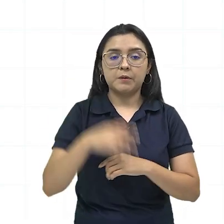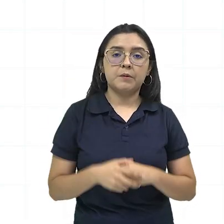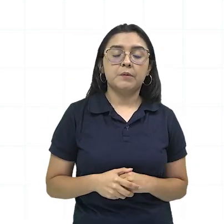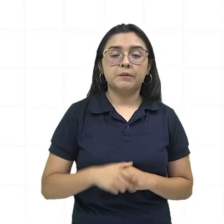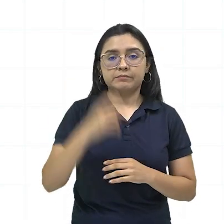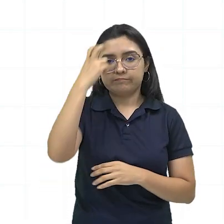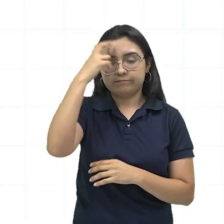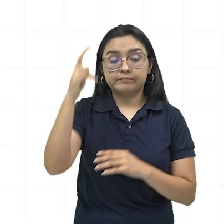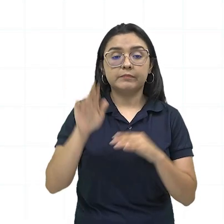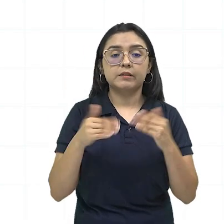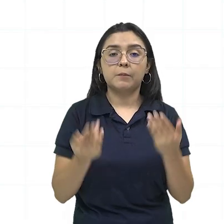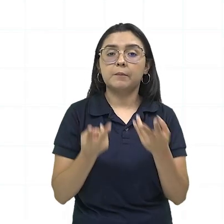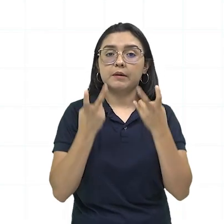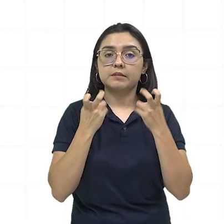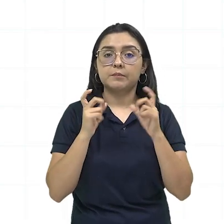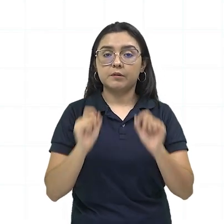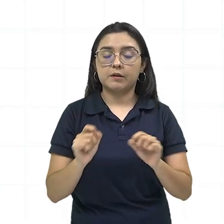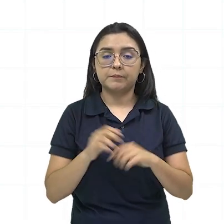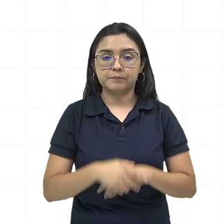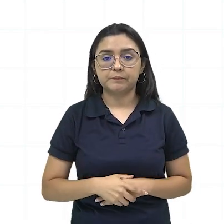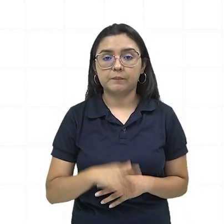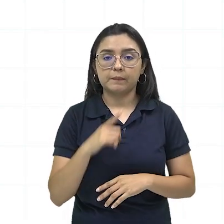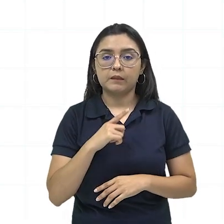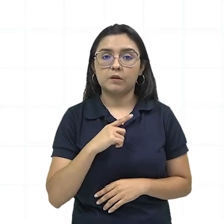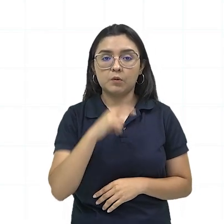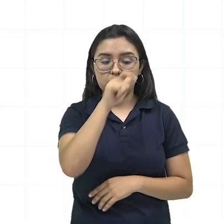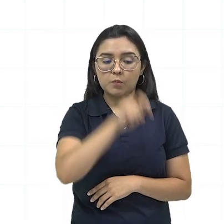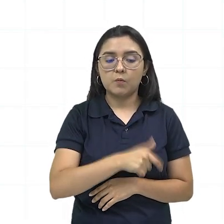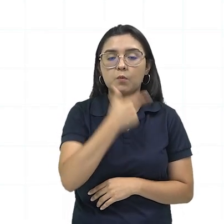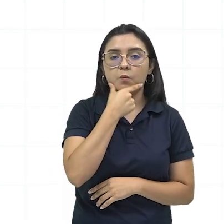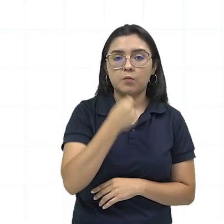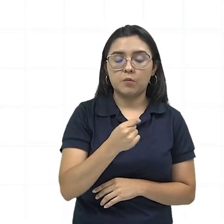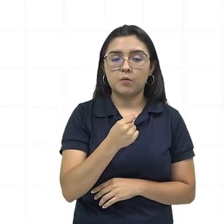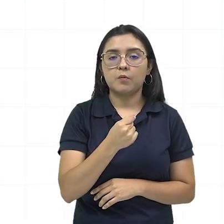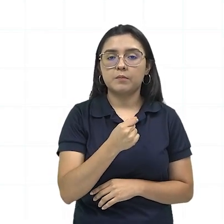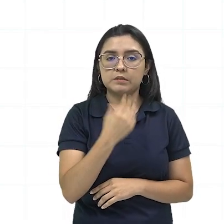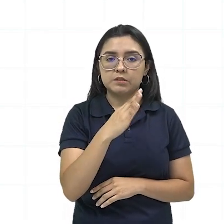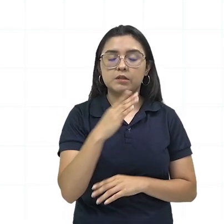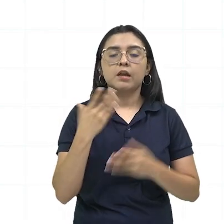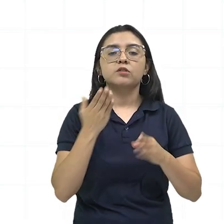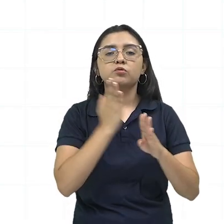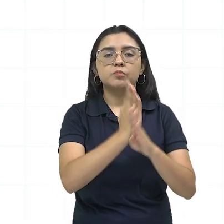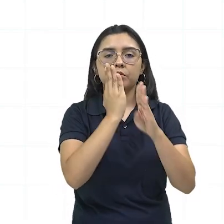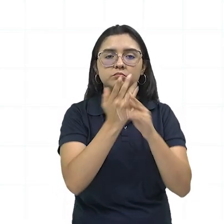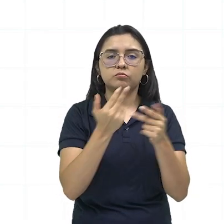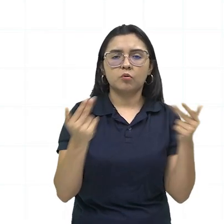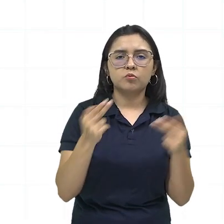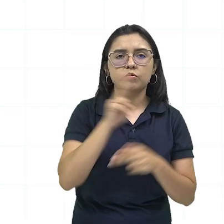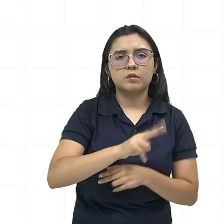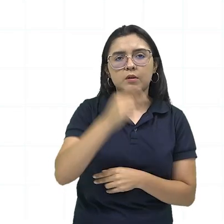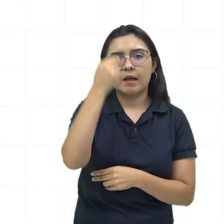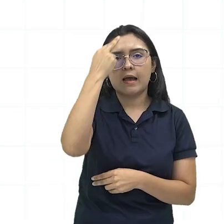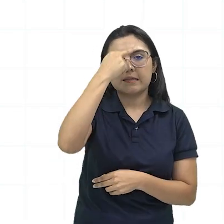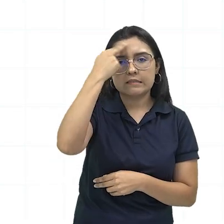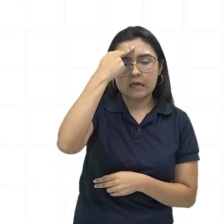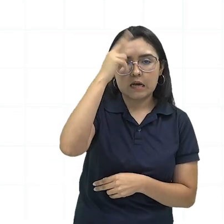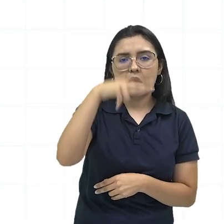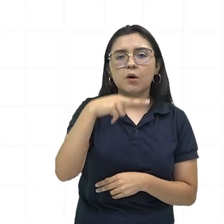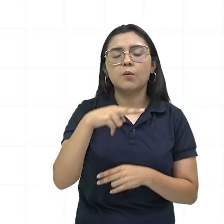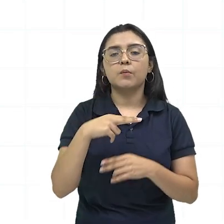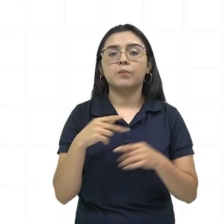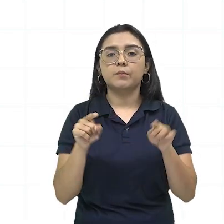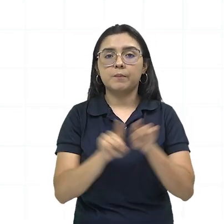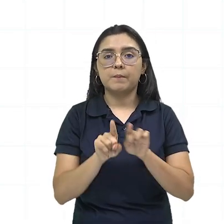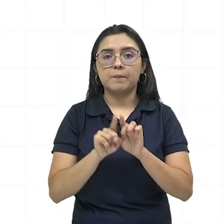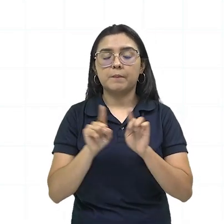Então vejam aí que ali o cientista ele quer desvendar através da razão e da lógica. O pajé ele já traz aquilo ali, não precisa, ele está